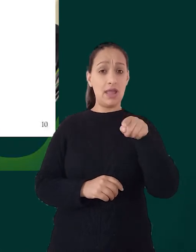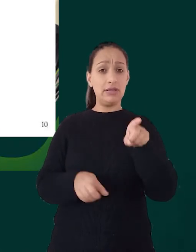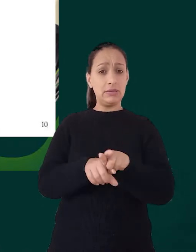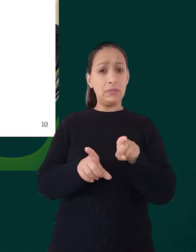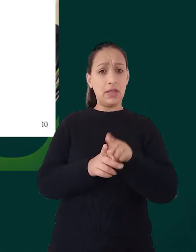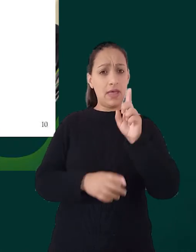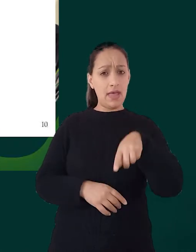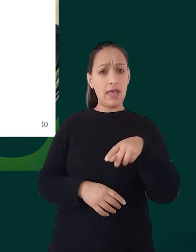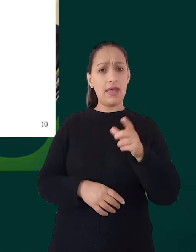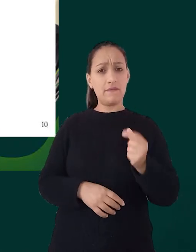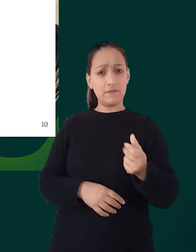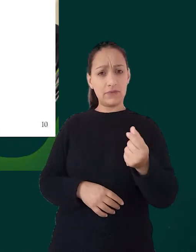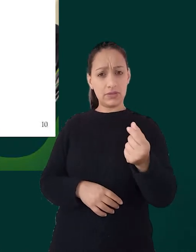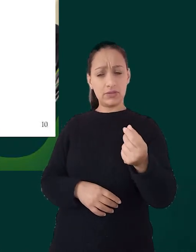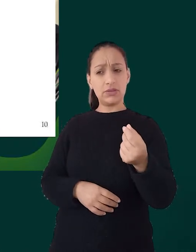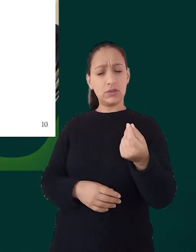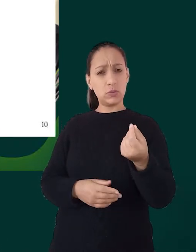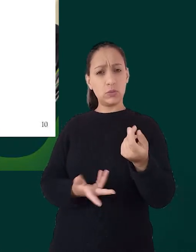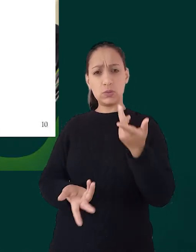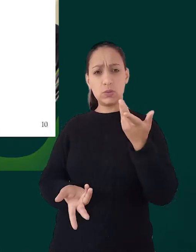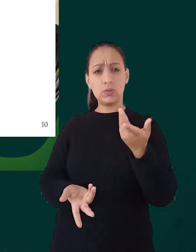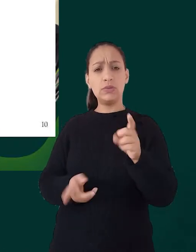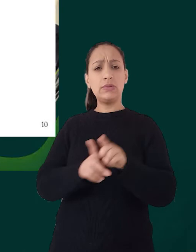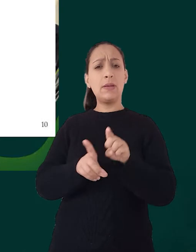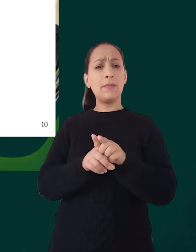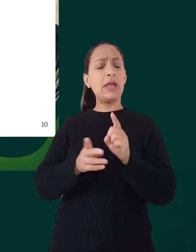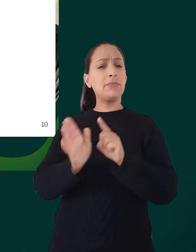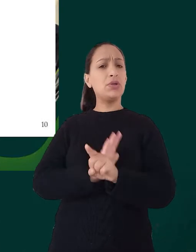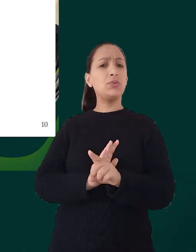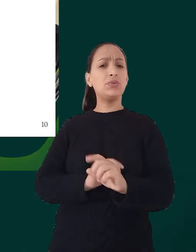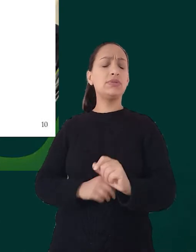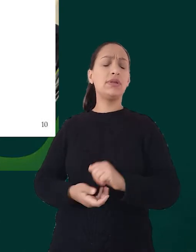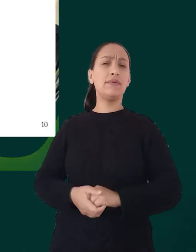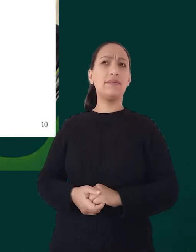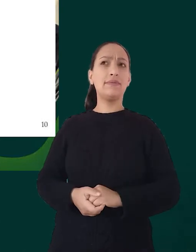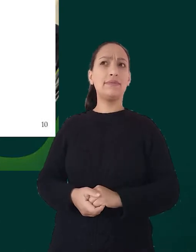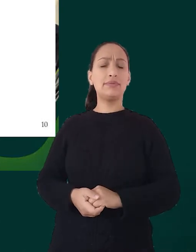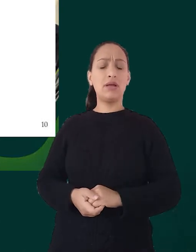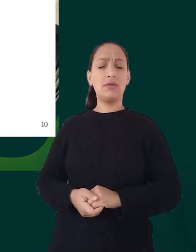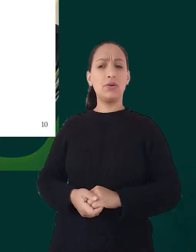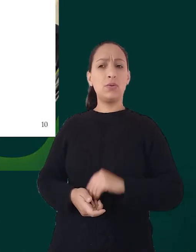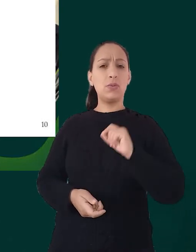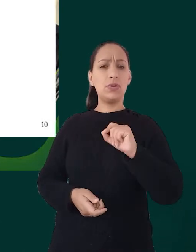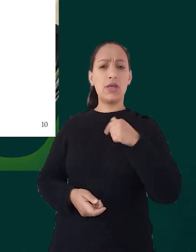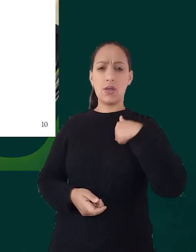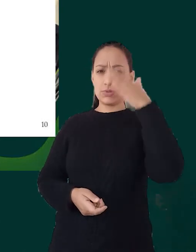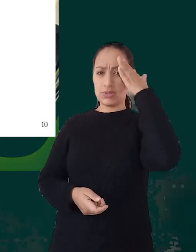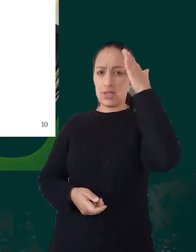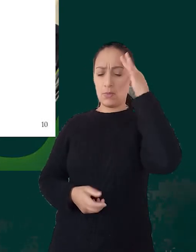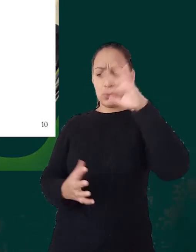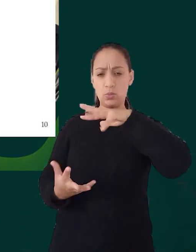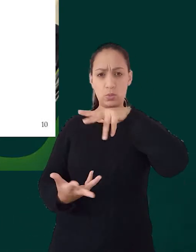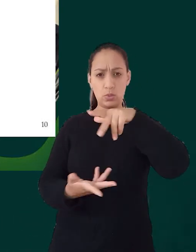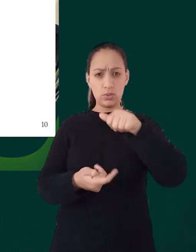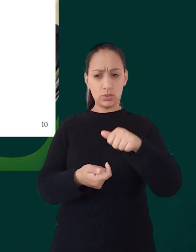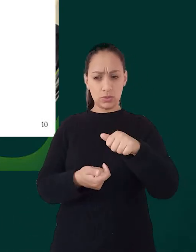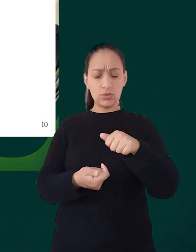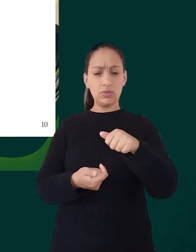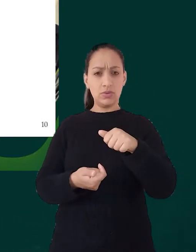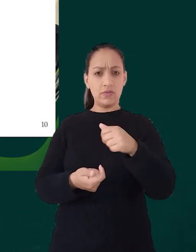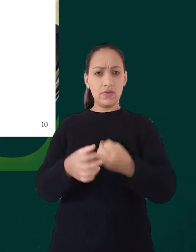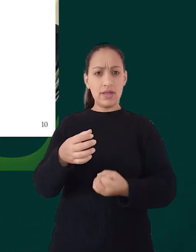E ele coloca até, né, que pelo que ele sabe, o mundo vai sendo gerado à medida que vai